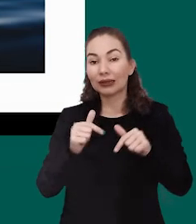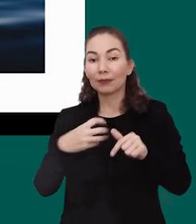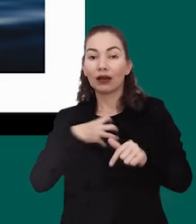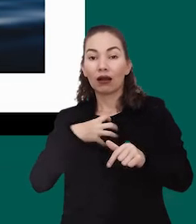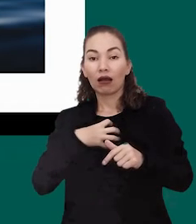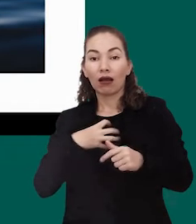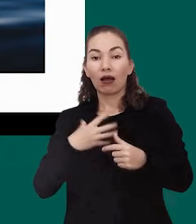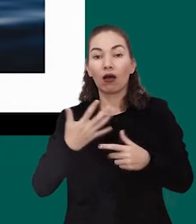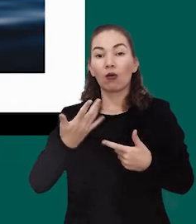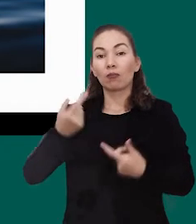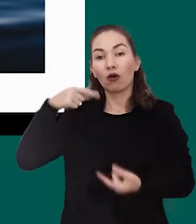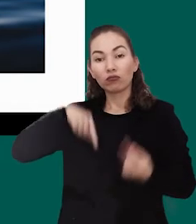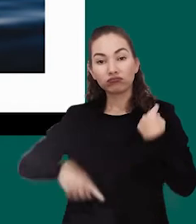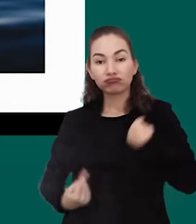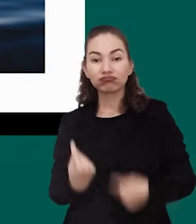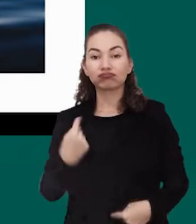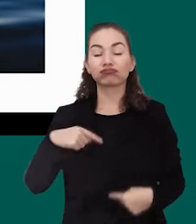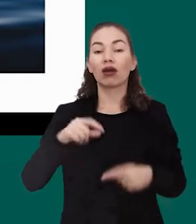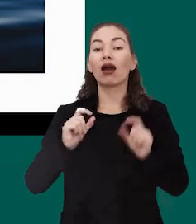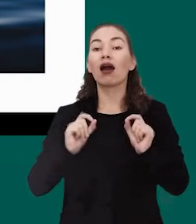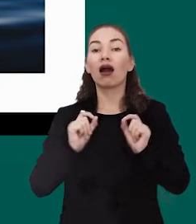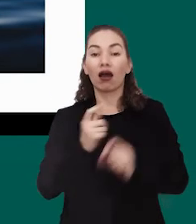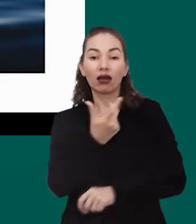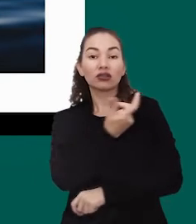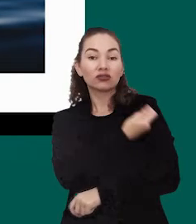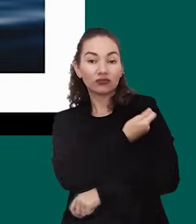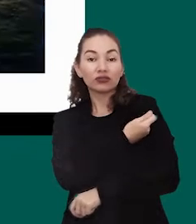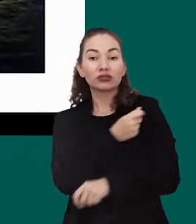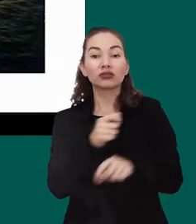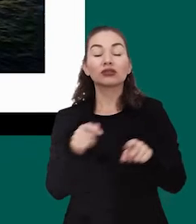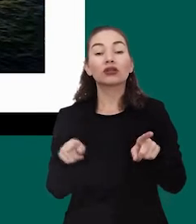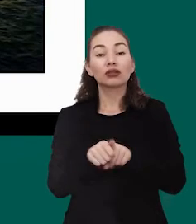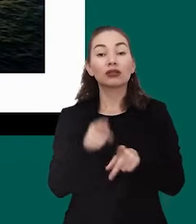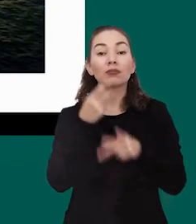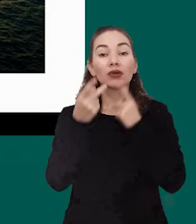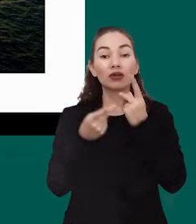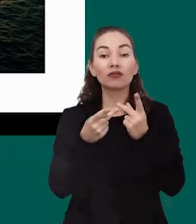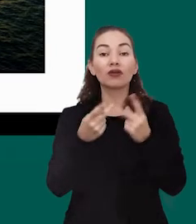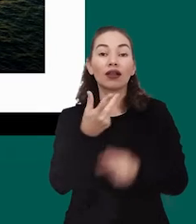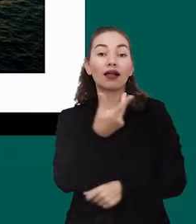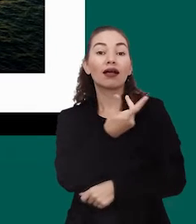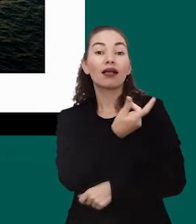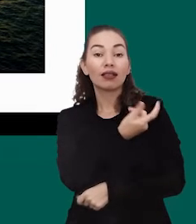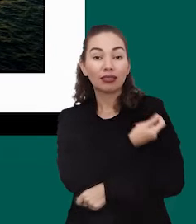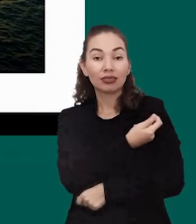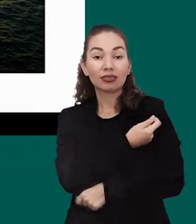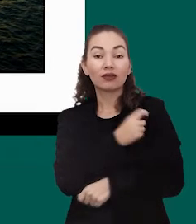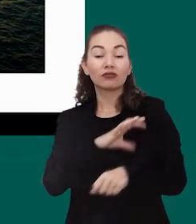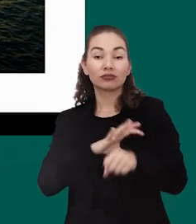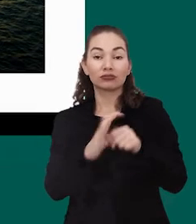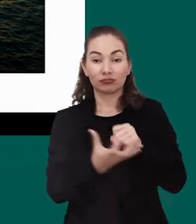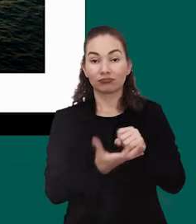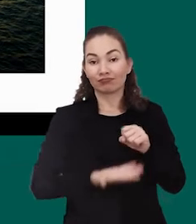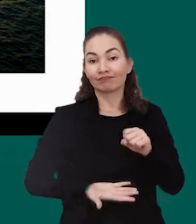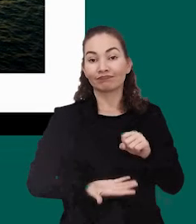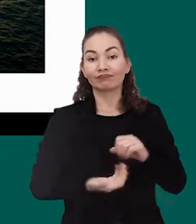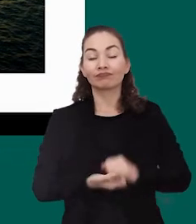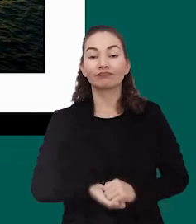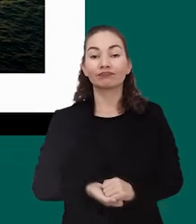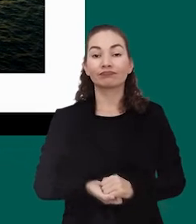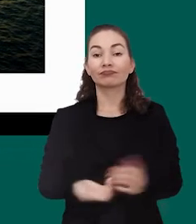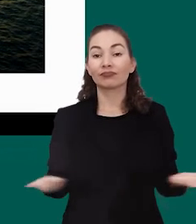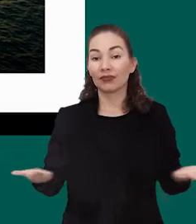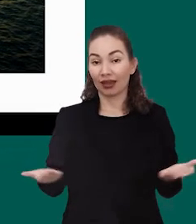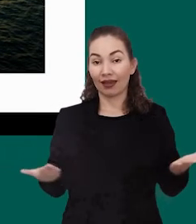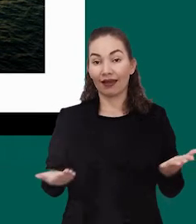bastante nessa tecla, aí vai ser o mote da nossa aula, e a gente não vai deixar de falar também das vacinas que a gente tem para a Covid-19. O plano da aula, então, vai